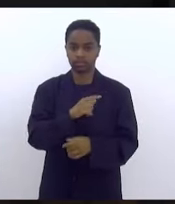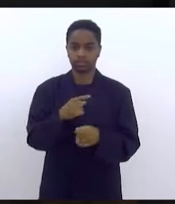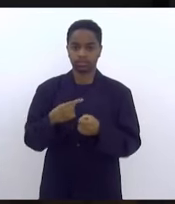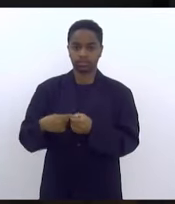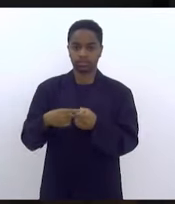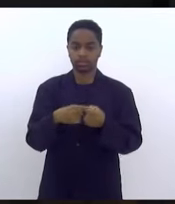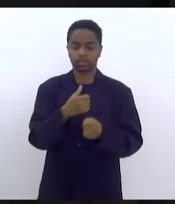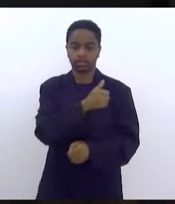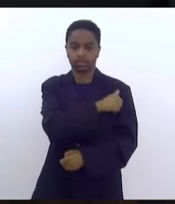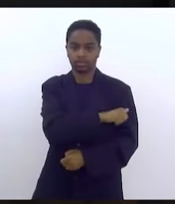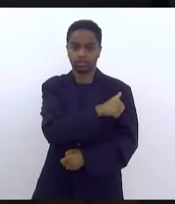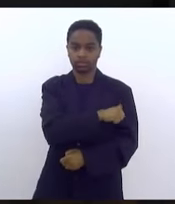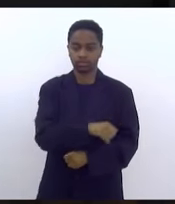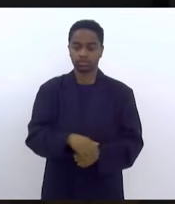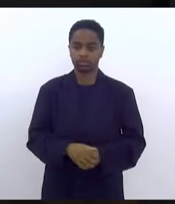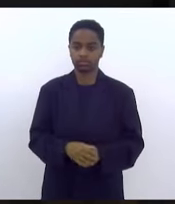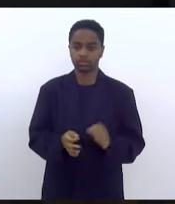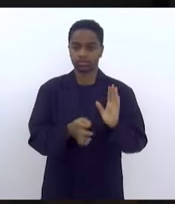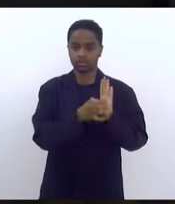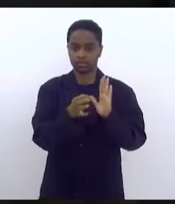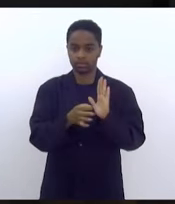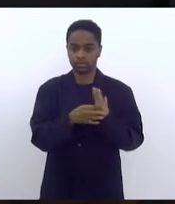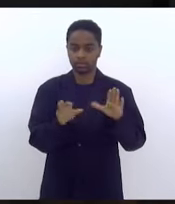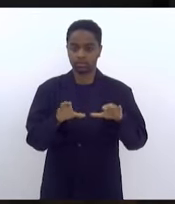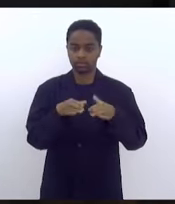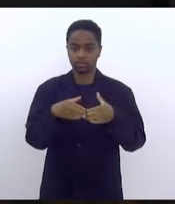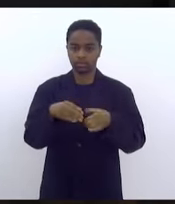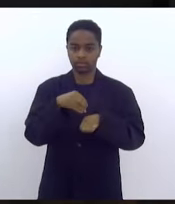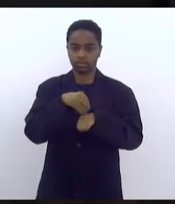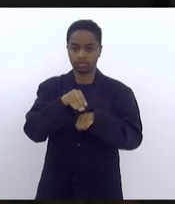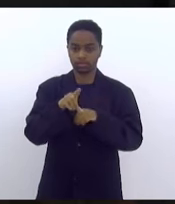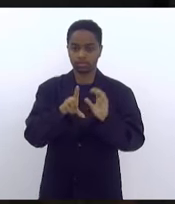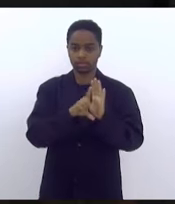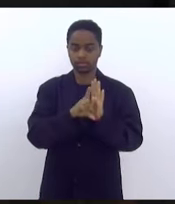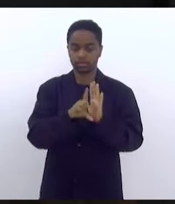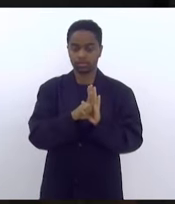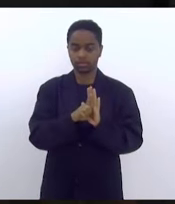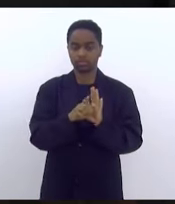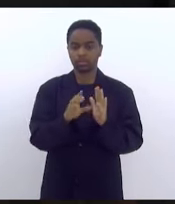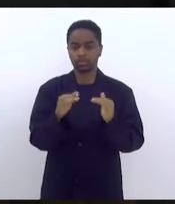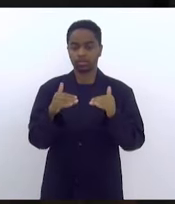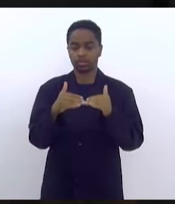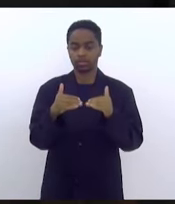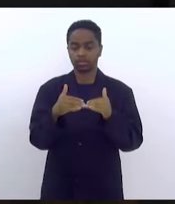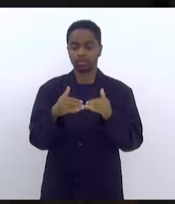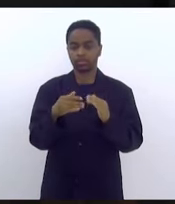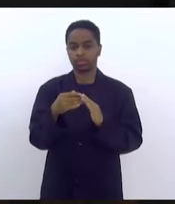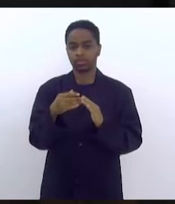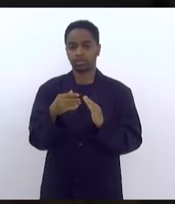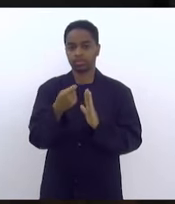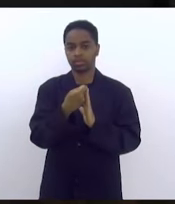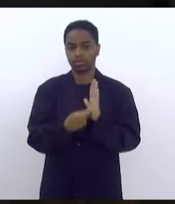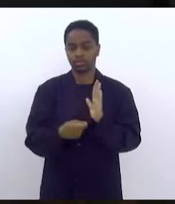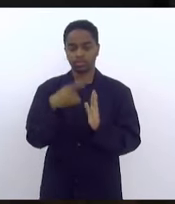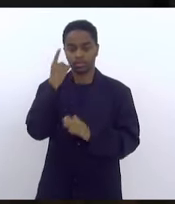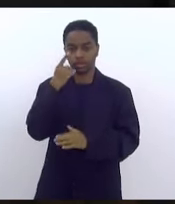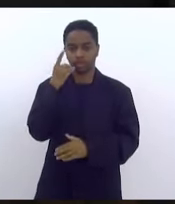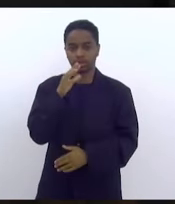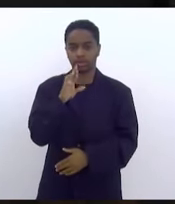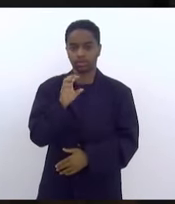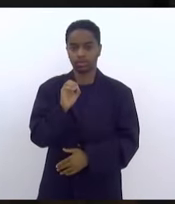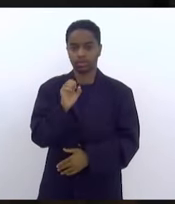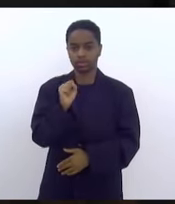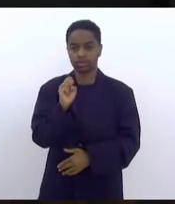Janeiro. Parecer da Comissão de Indicações Legislativas favorável ao relator deputado Rosenberg